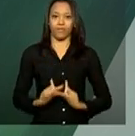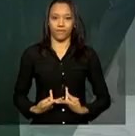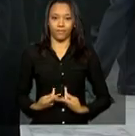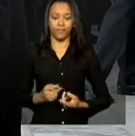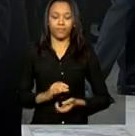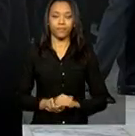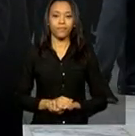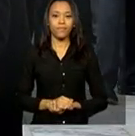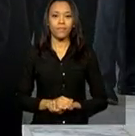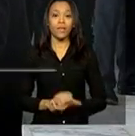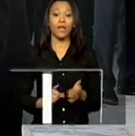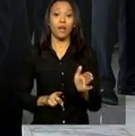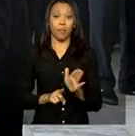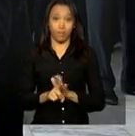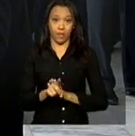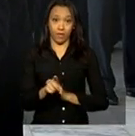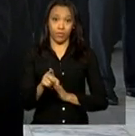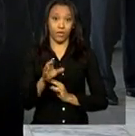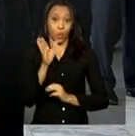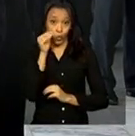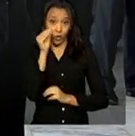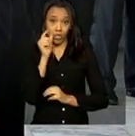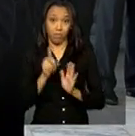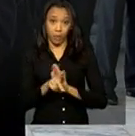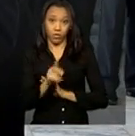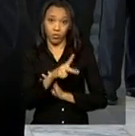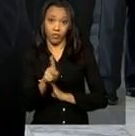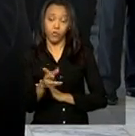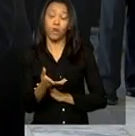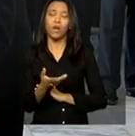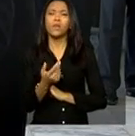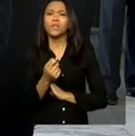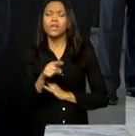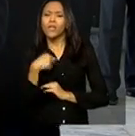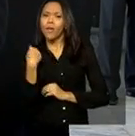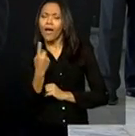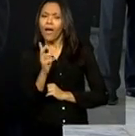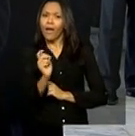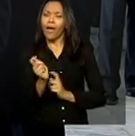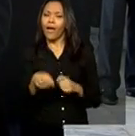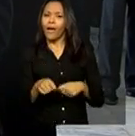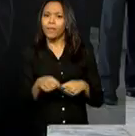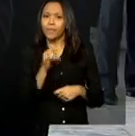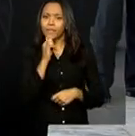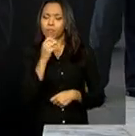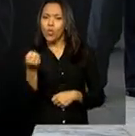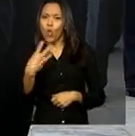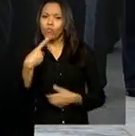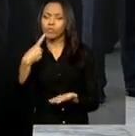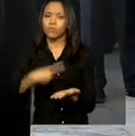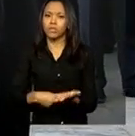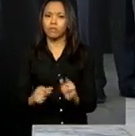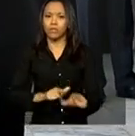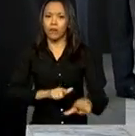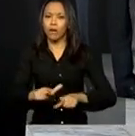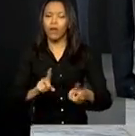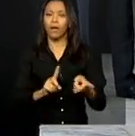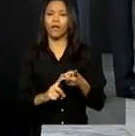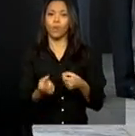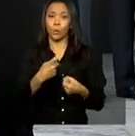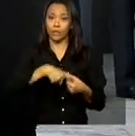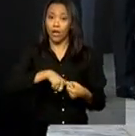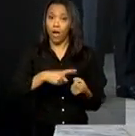Bom, numa conversa dessa, assim, só uma curiosidade, professor, pode ser que já um indicativo de novos acordos, enfim, pode sair alguma